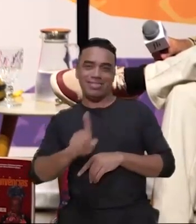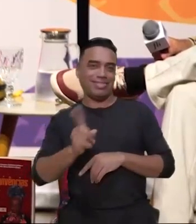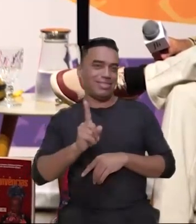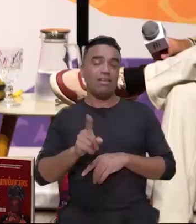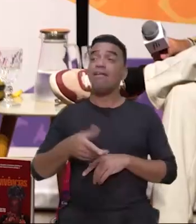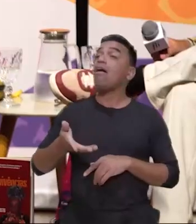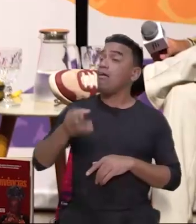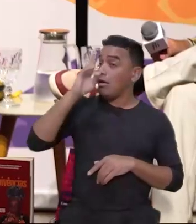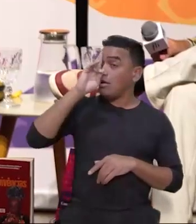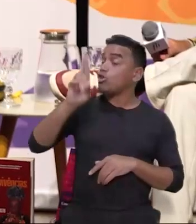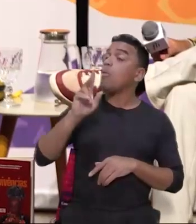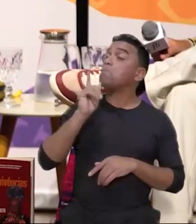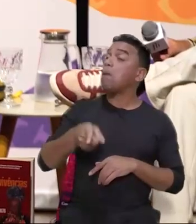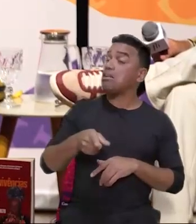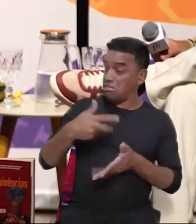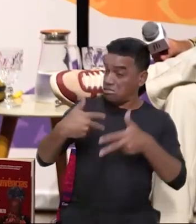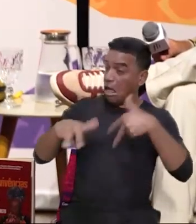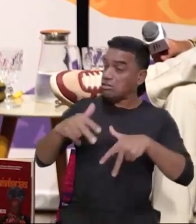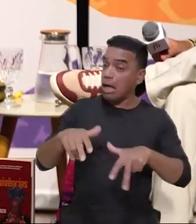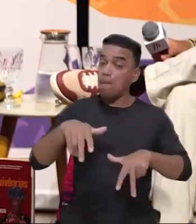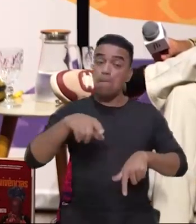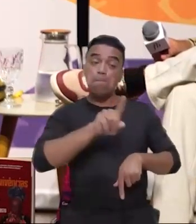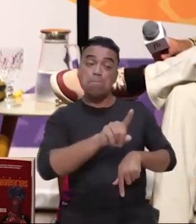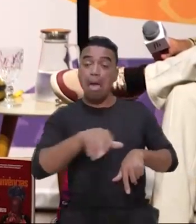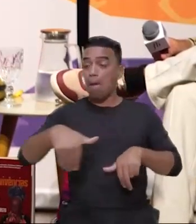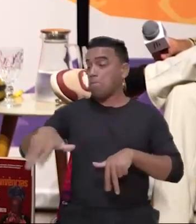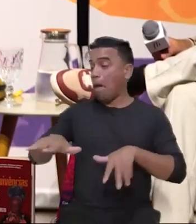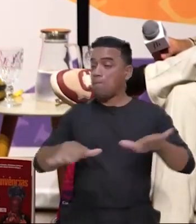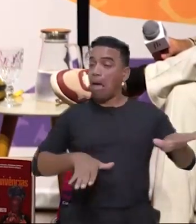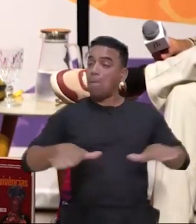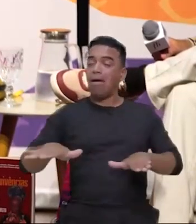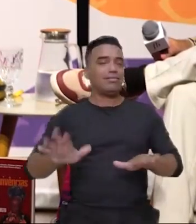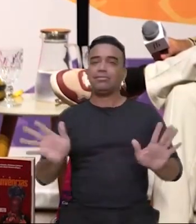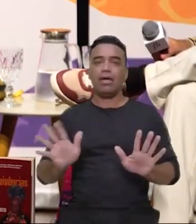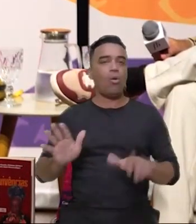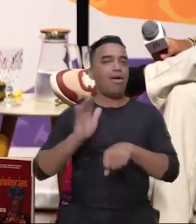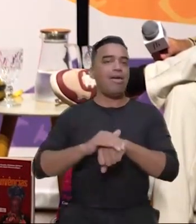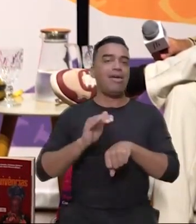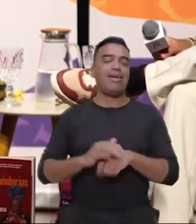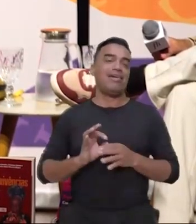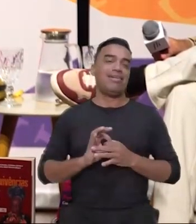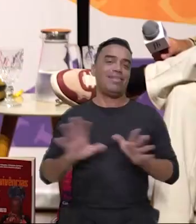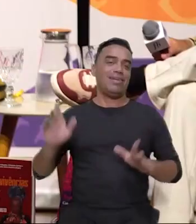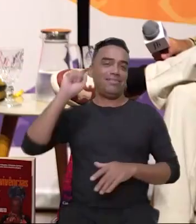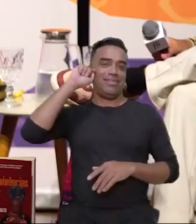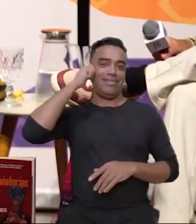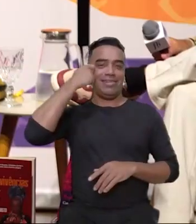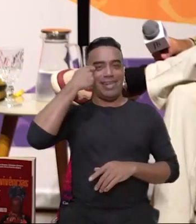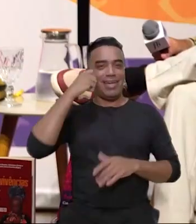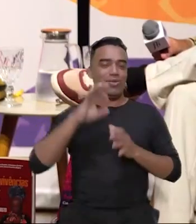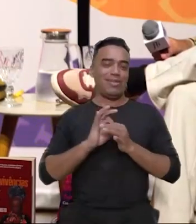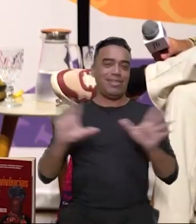não dizia para ele, quando você tiver de dançar, põe um pé para frente e outro para trás. Não. Era o momento em que